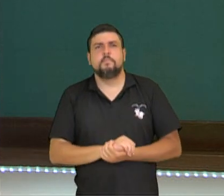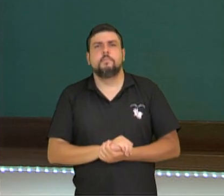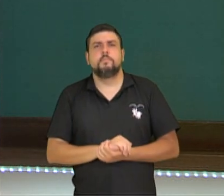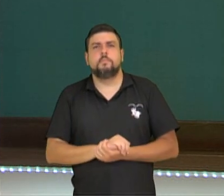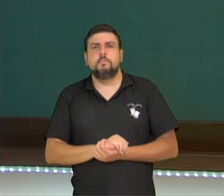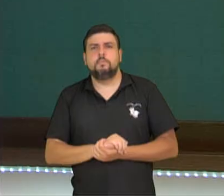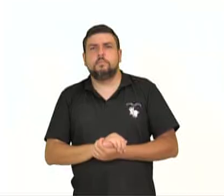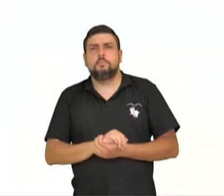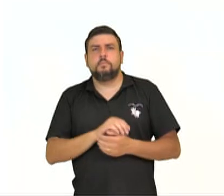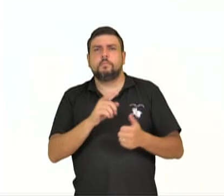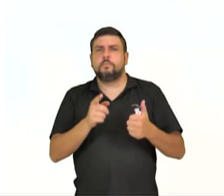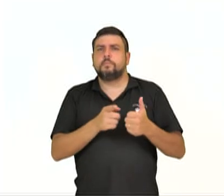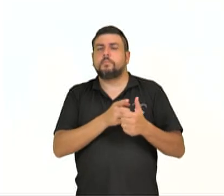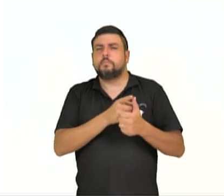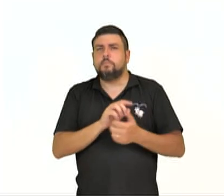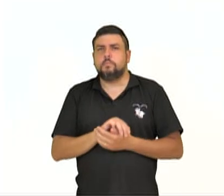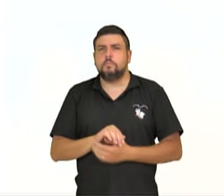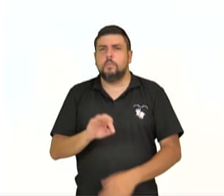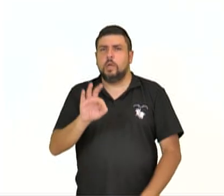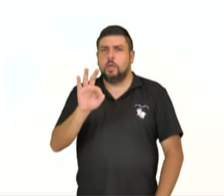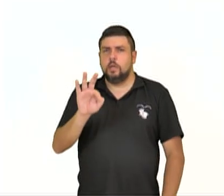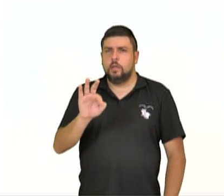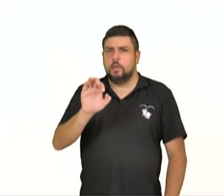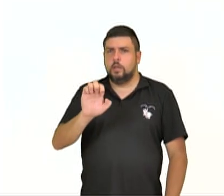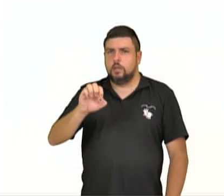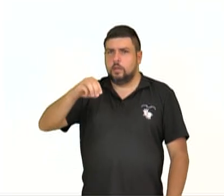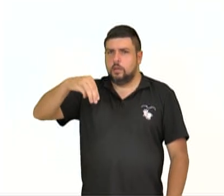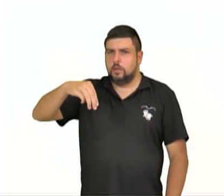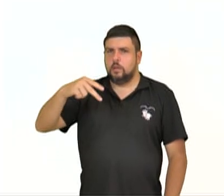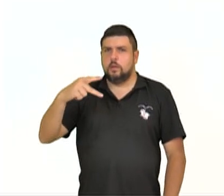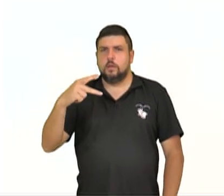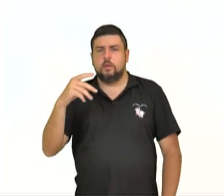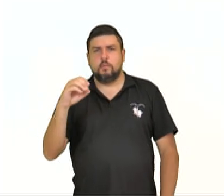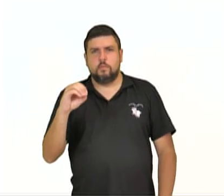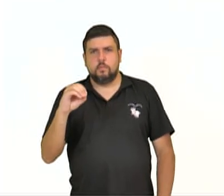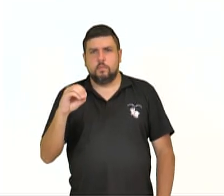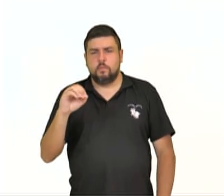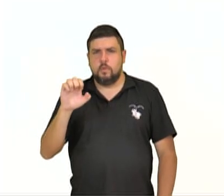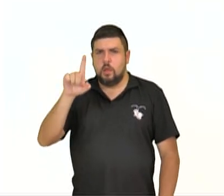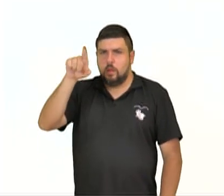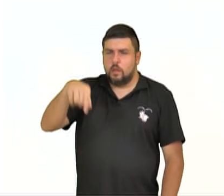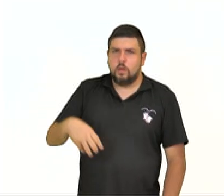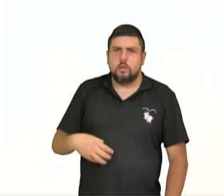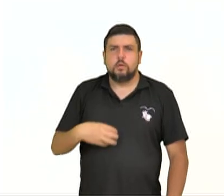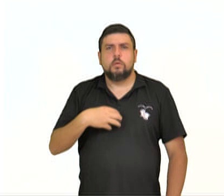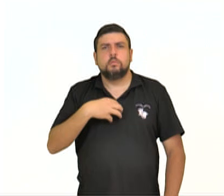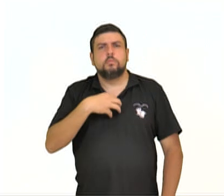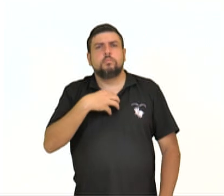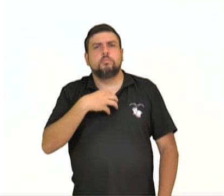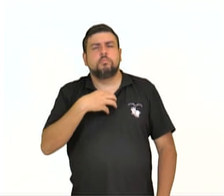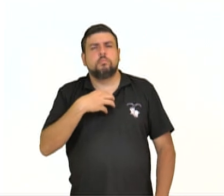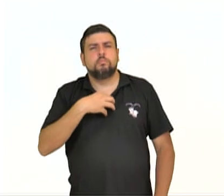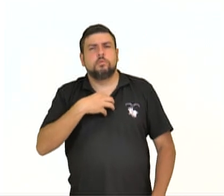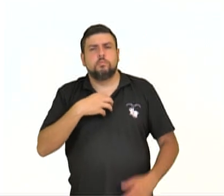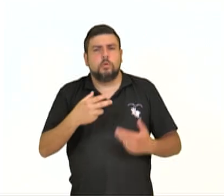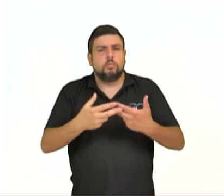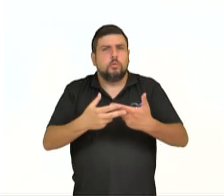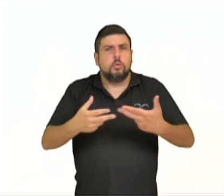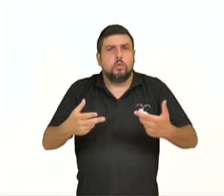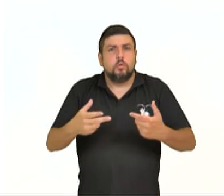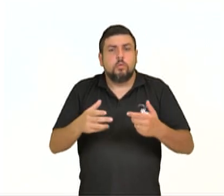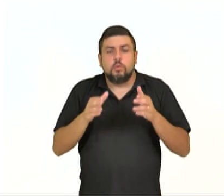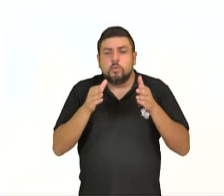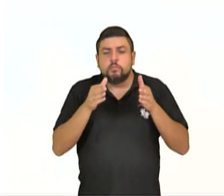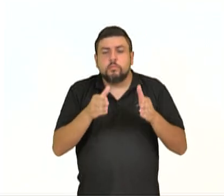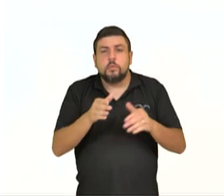coisa, tempo é o estado físico das condições atmosféricas, né, em um determinado